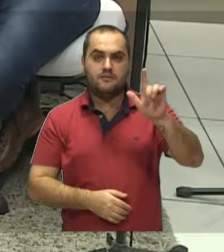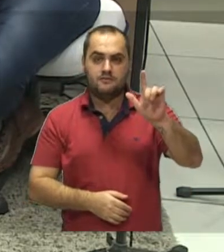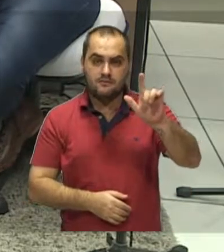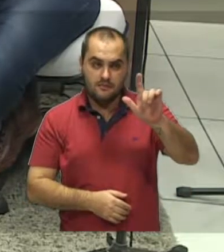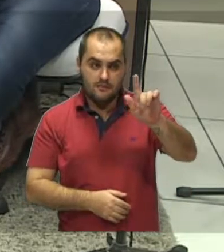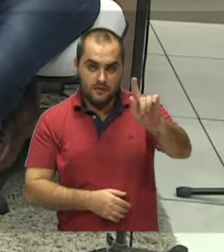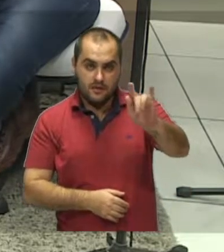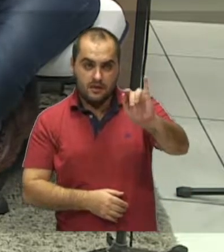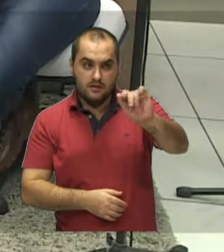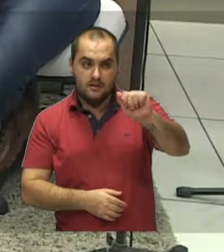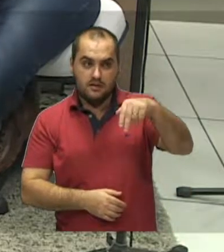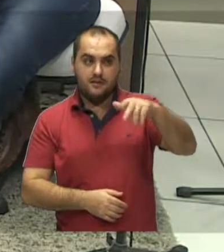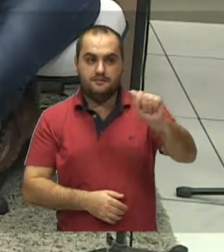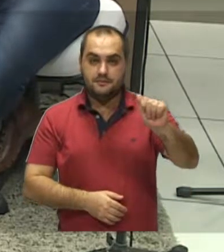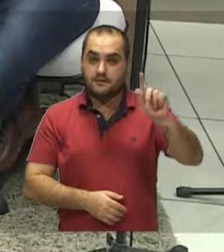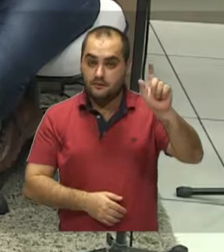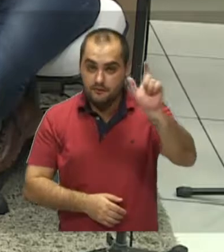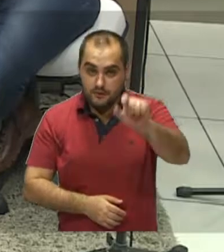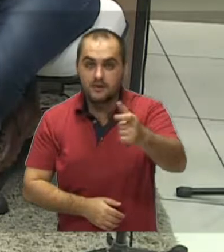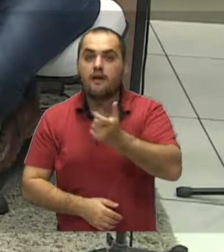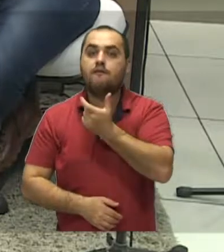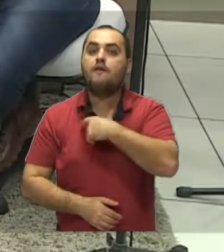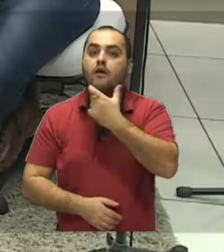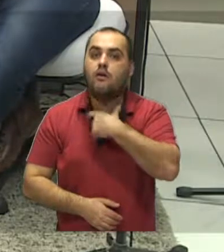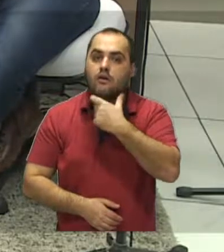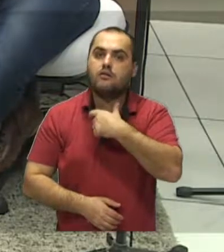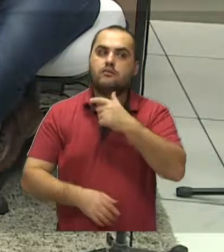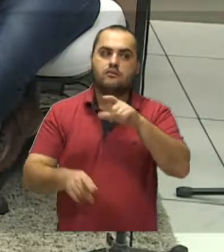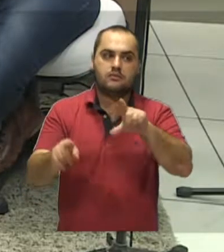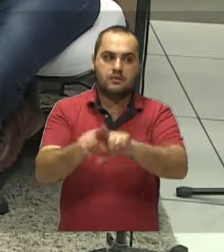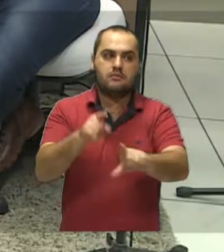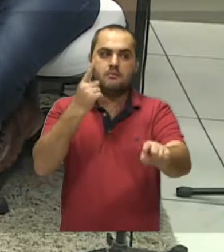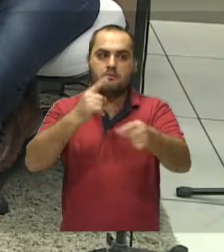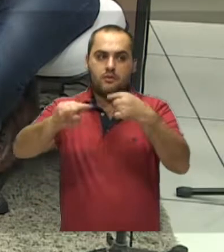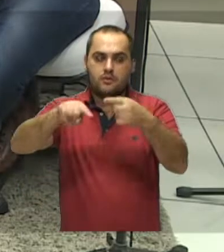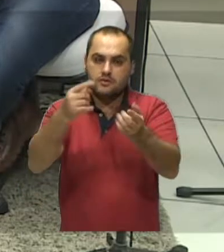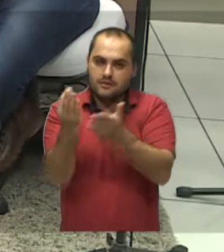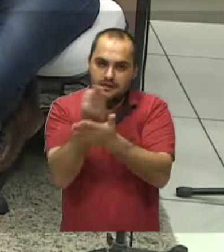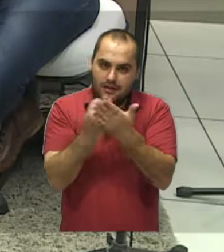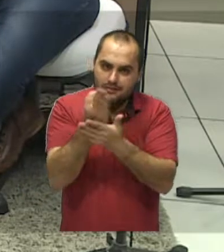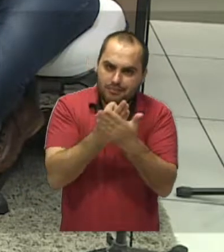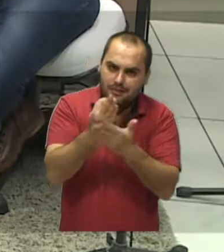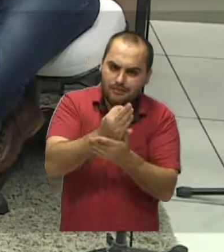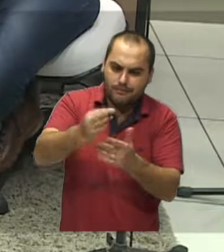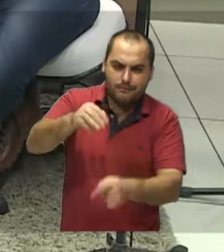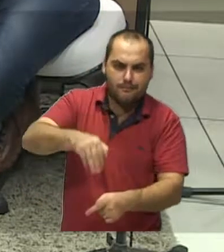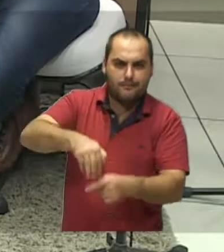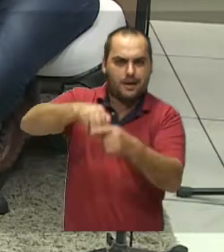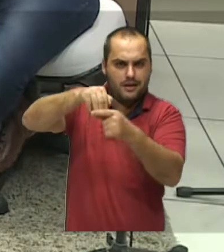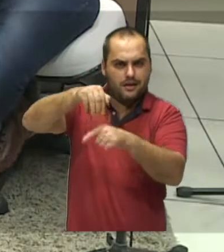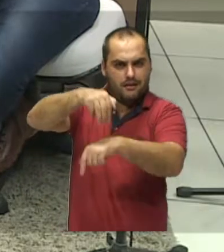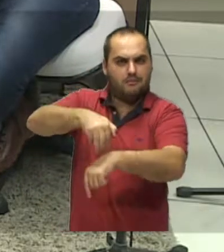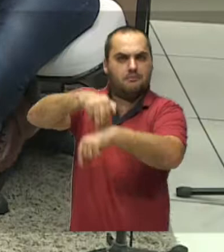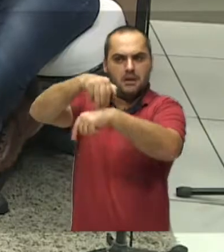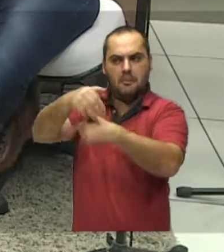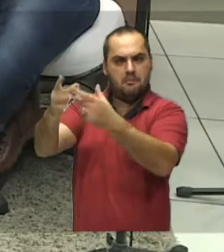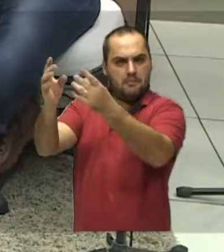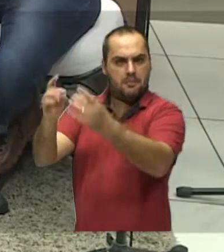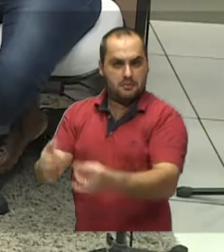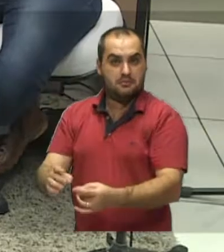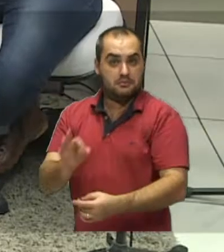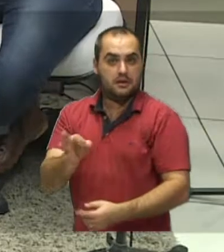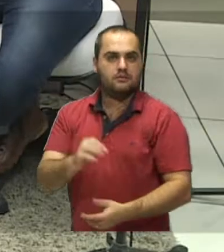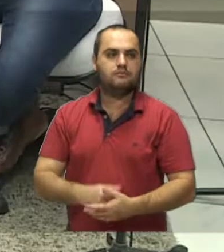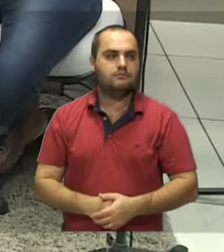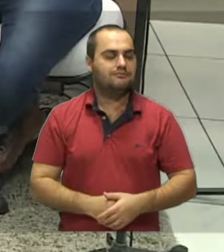e mestre dos distúrbios da comunicação. Você tem 2 graduações, uma em fonoaudiologia e outra em música. Essa coisa do